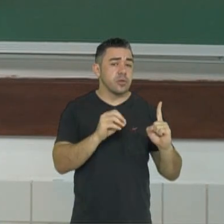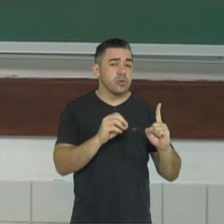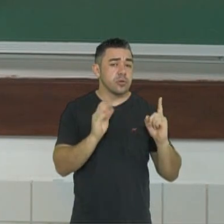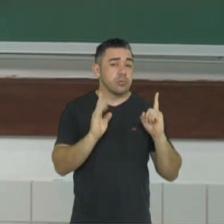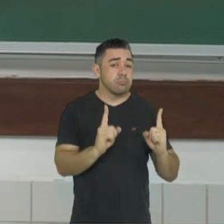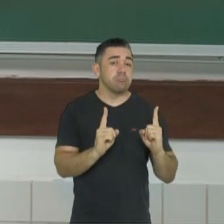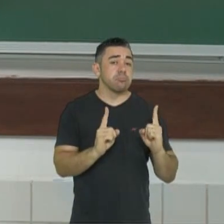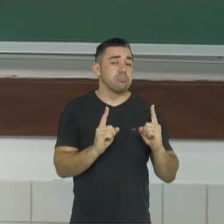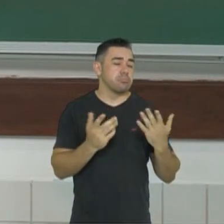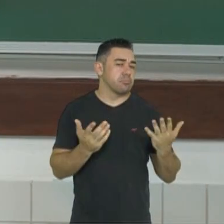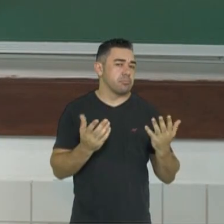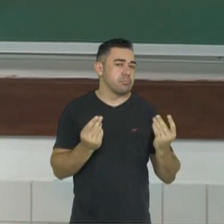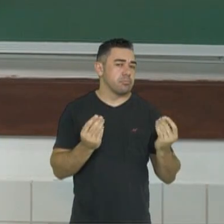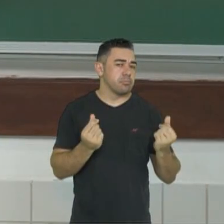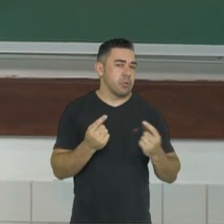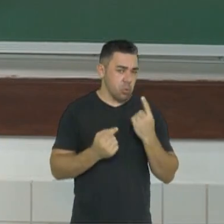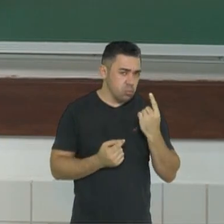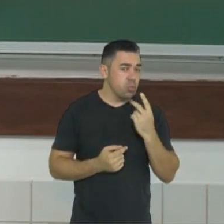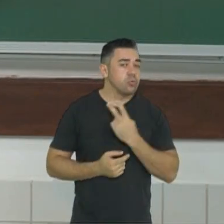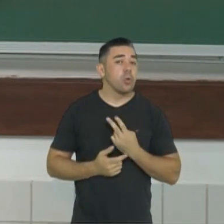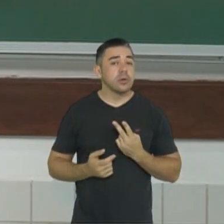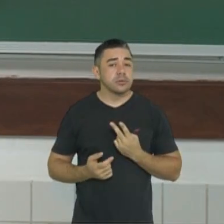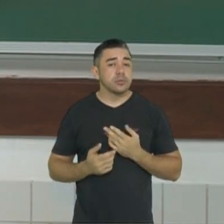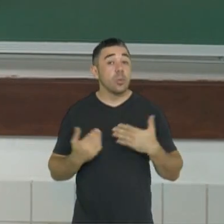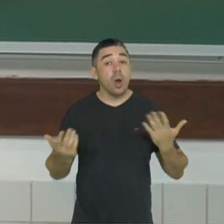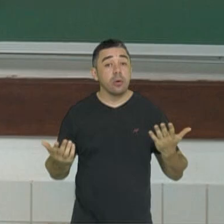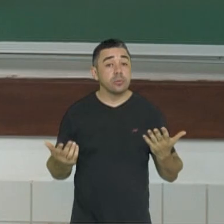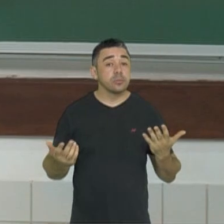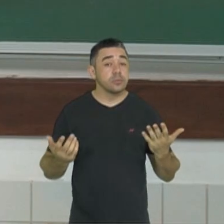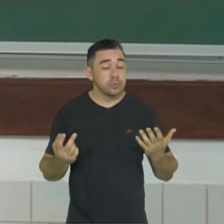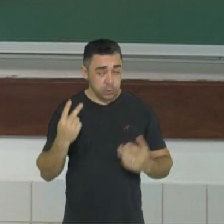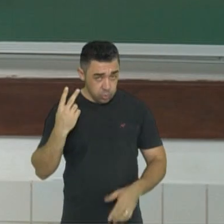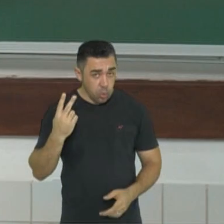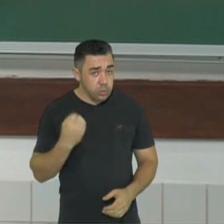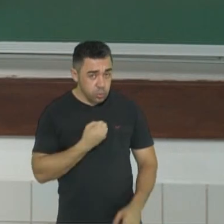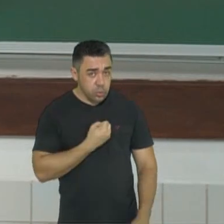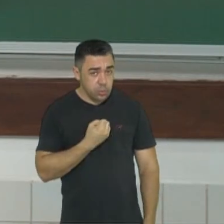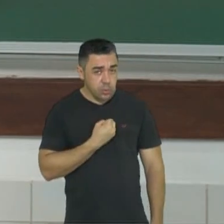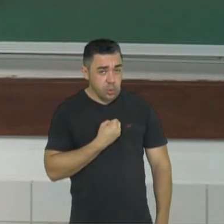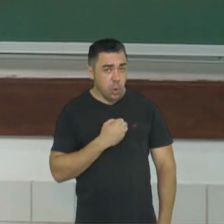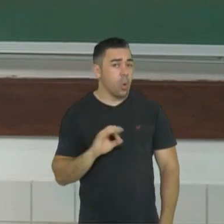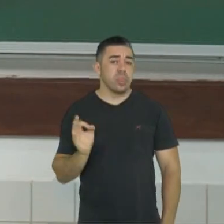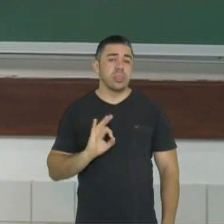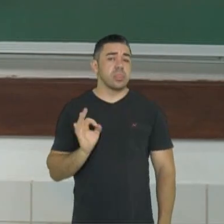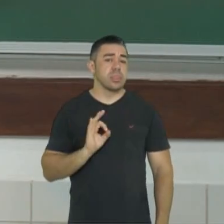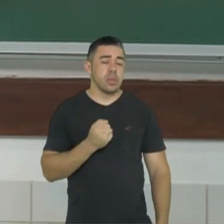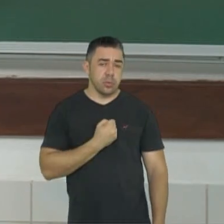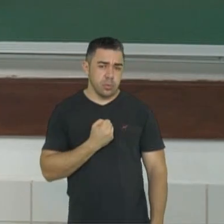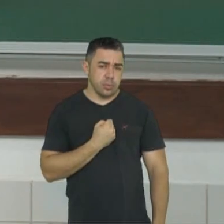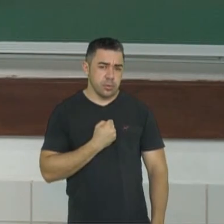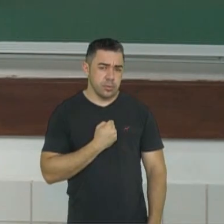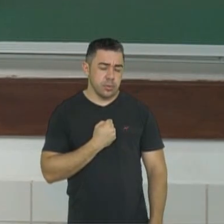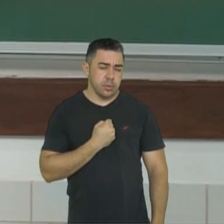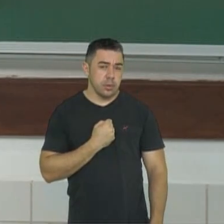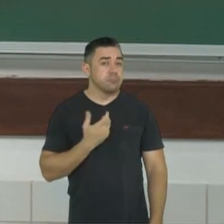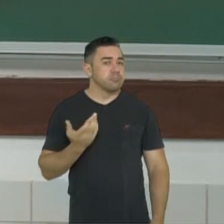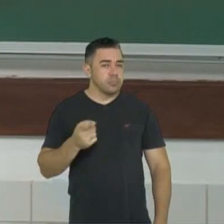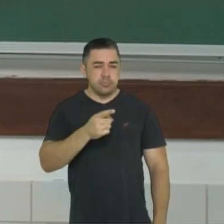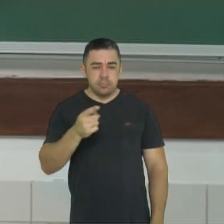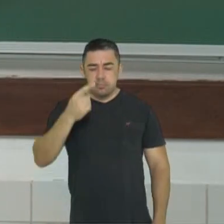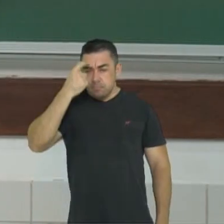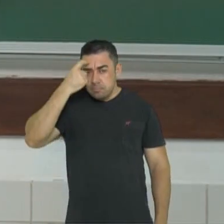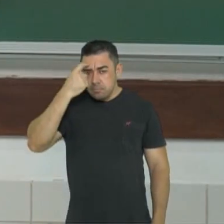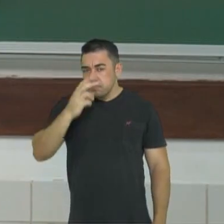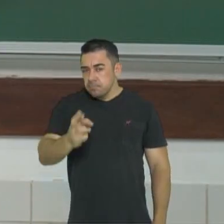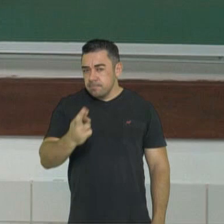2011 será que é um só Será que são dois números ou é nenhum número eu vou deixar vocês